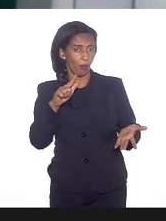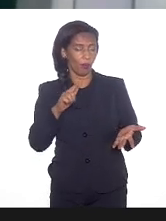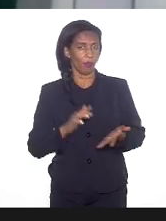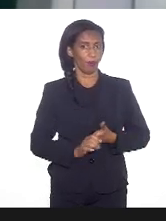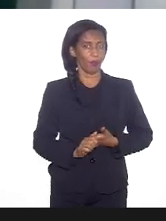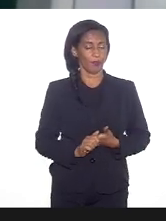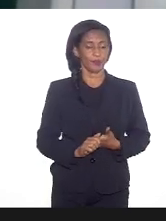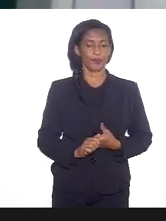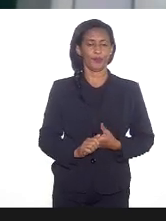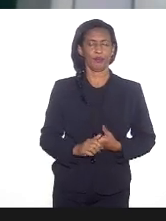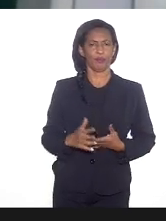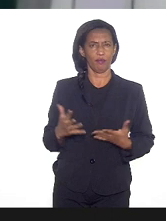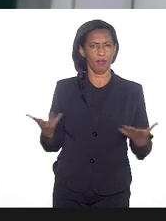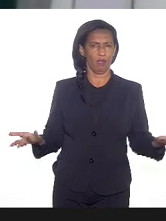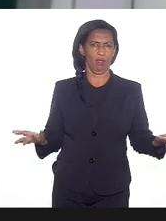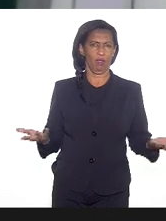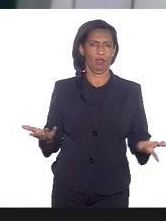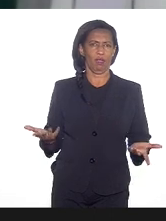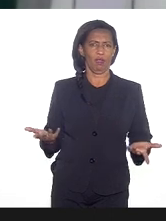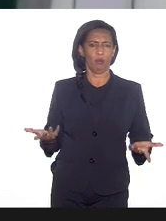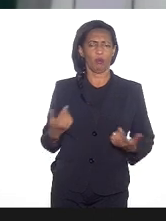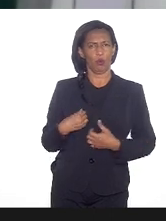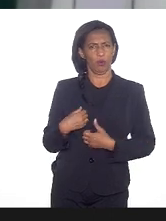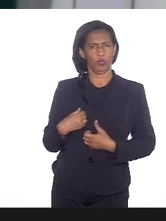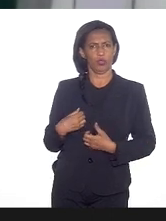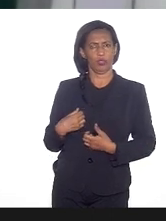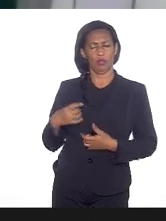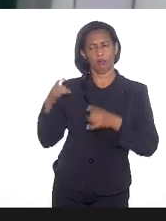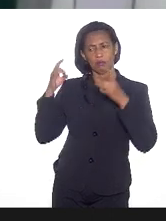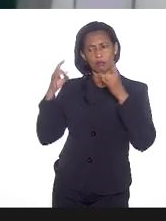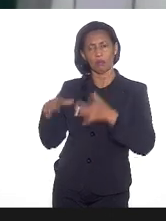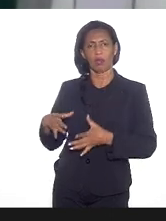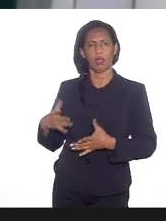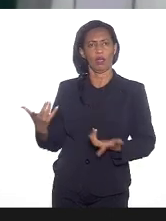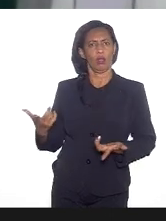Informalmente, né, é um escárnio com o interesse público e com o recurso